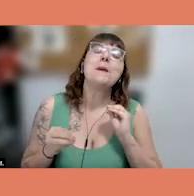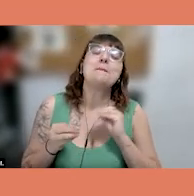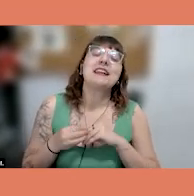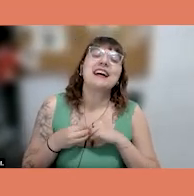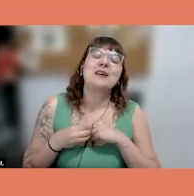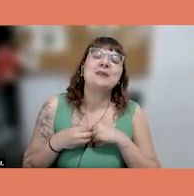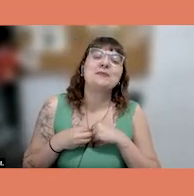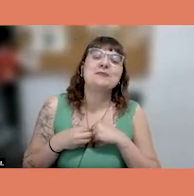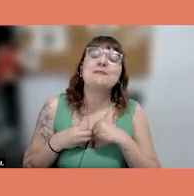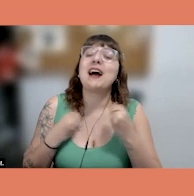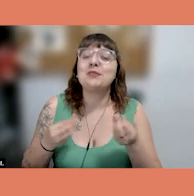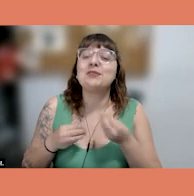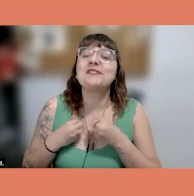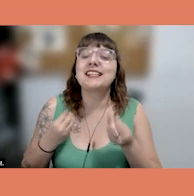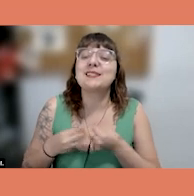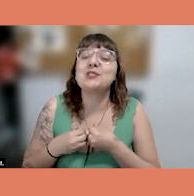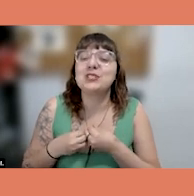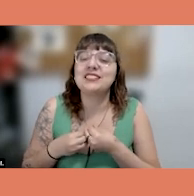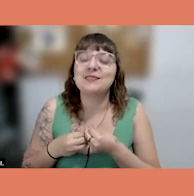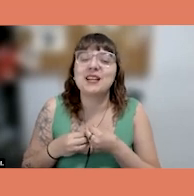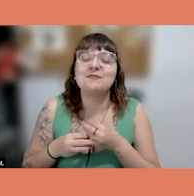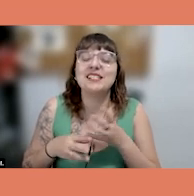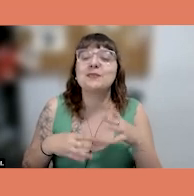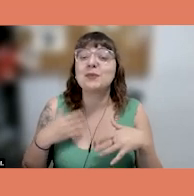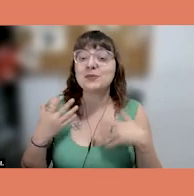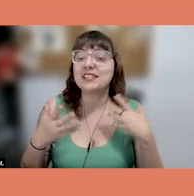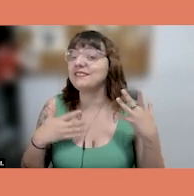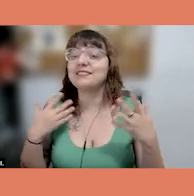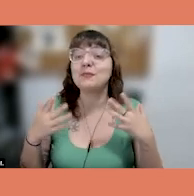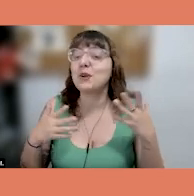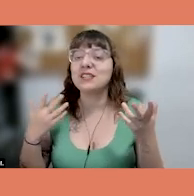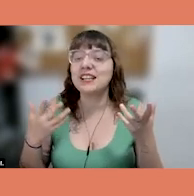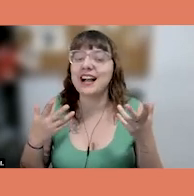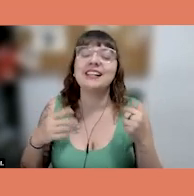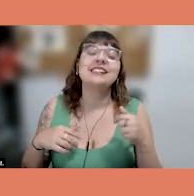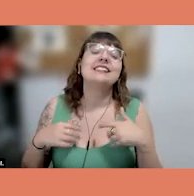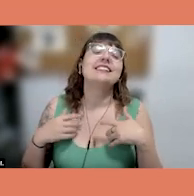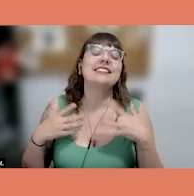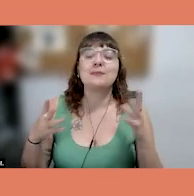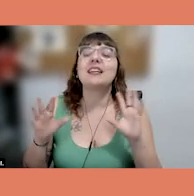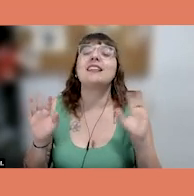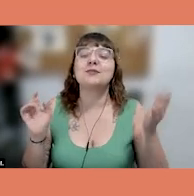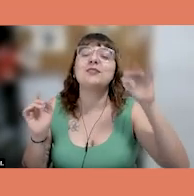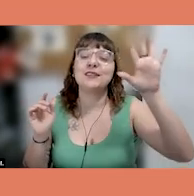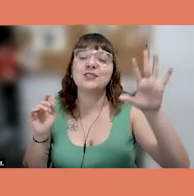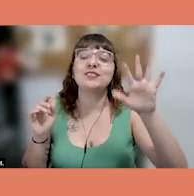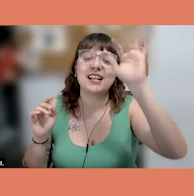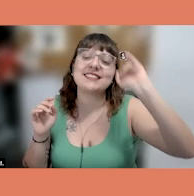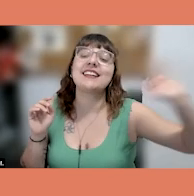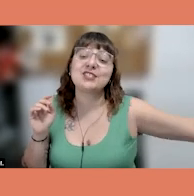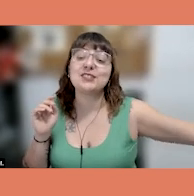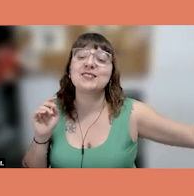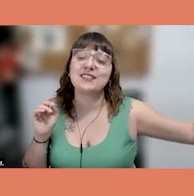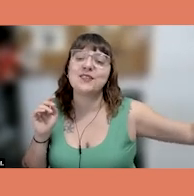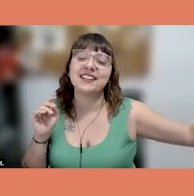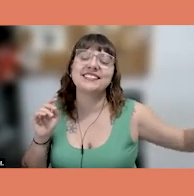termo para algo que fizesse sentido na minha cabeça, para eu conseguir me comunicar e saber que, ah, não, estão falando de dados